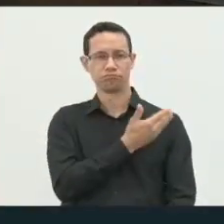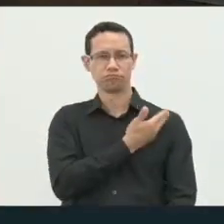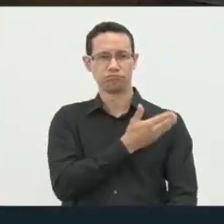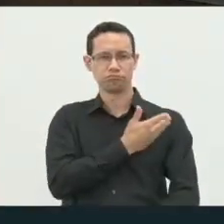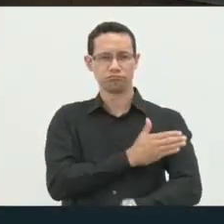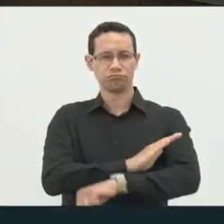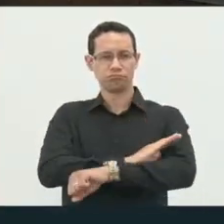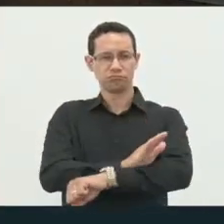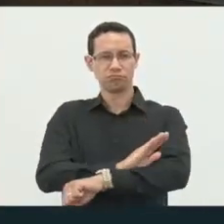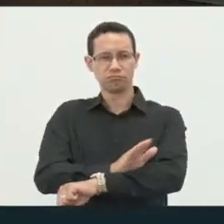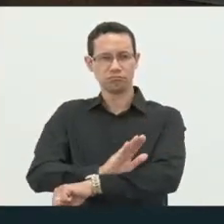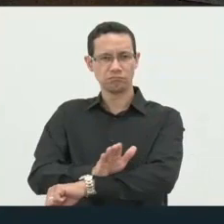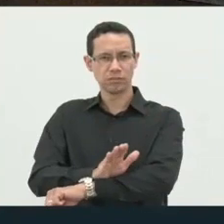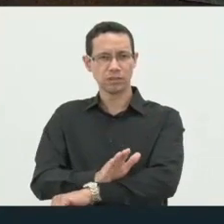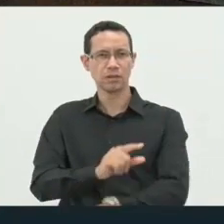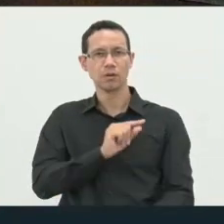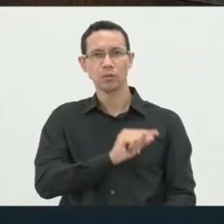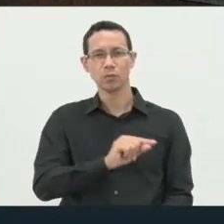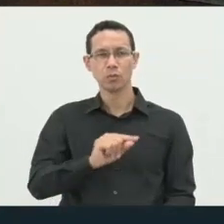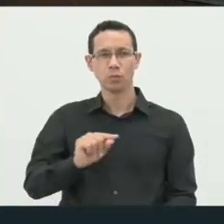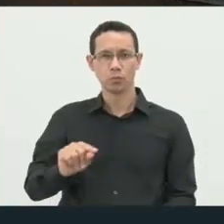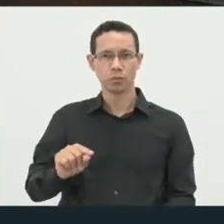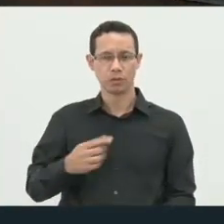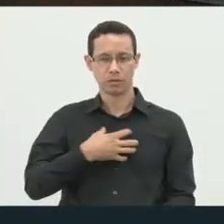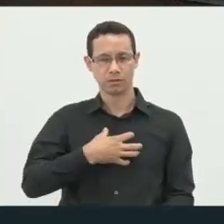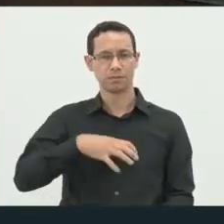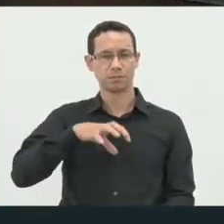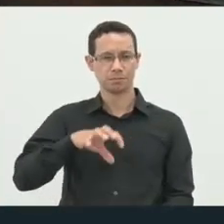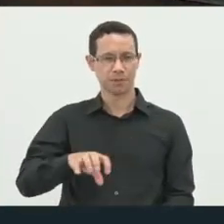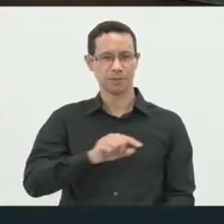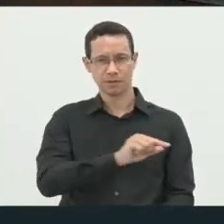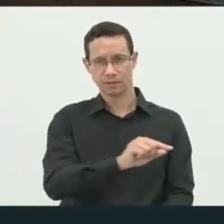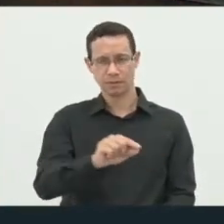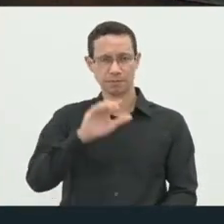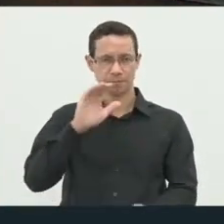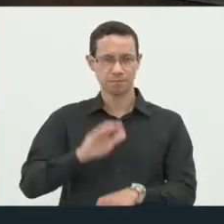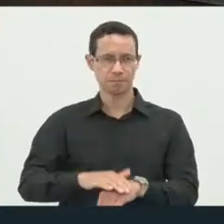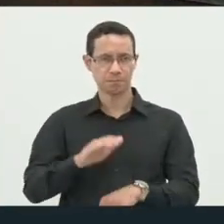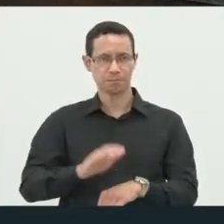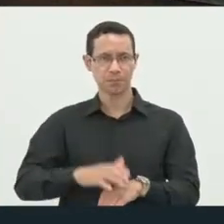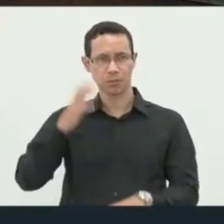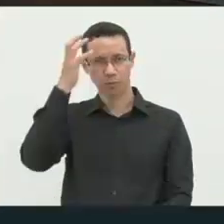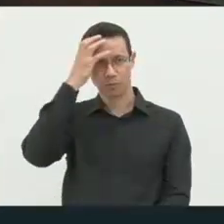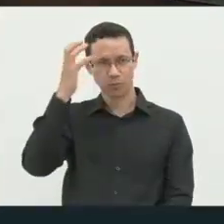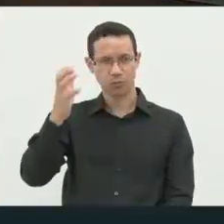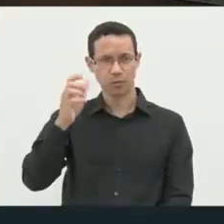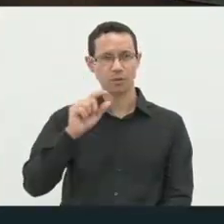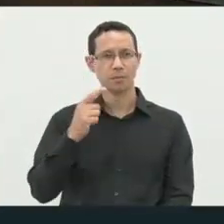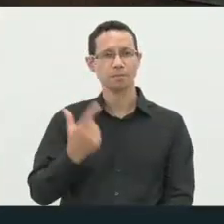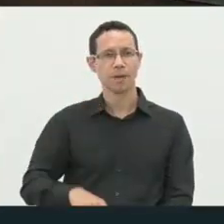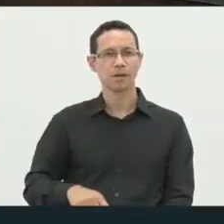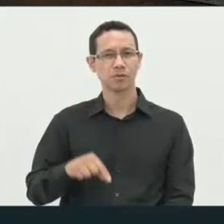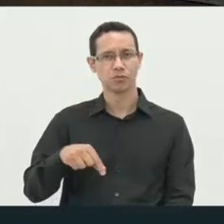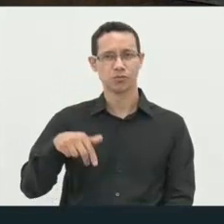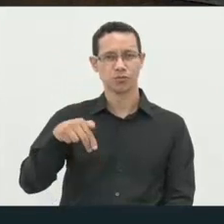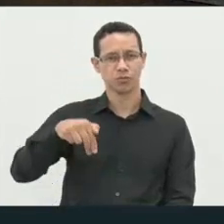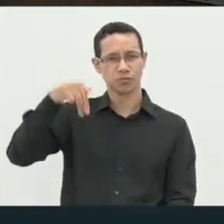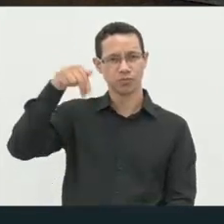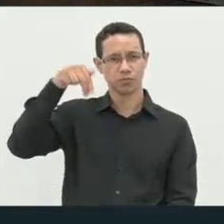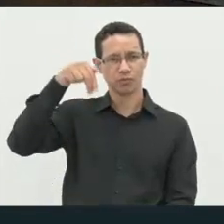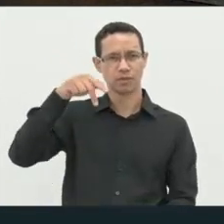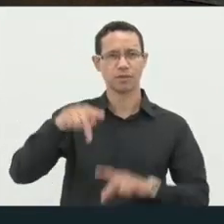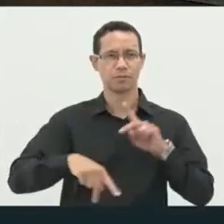atribui ao povo baiano e consequentemente ao povo nordestino o